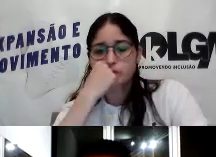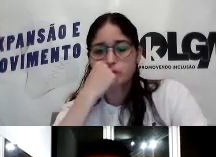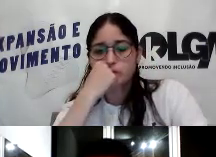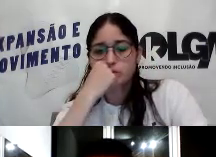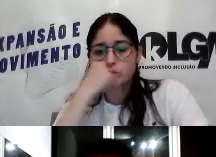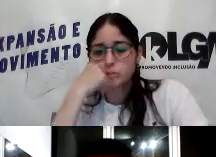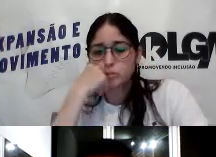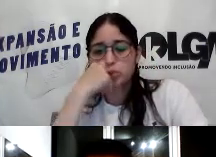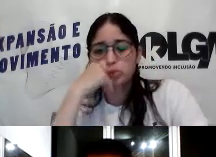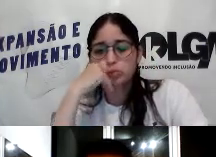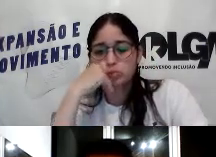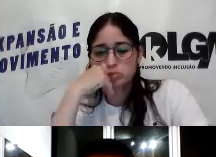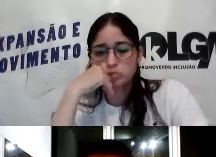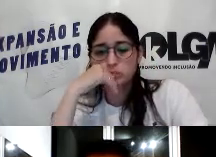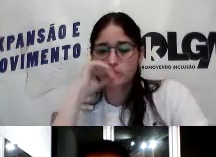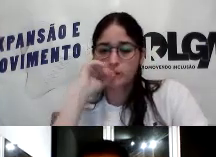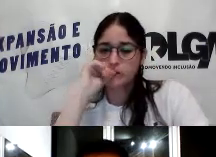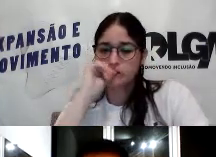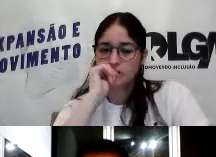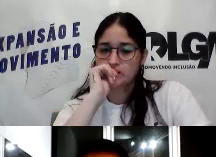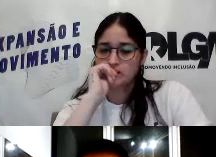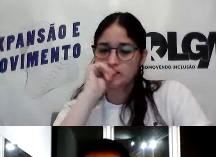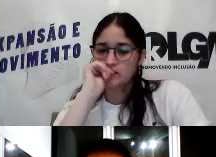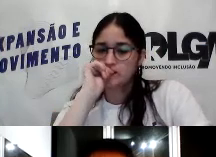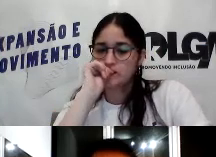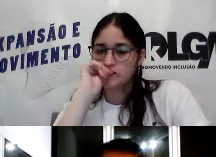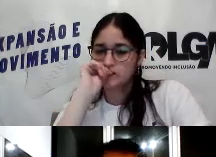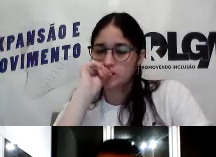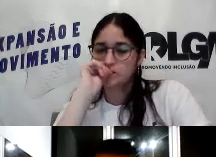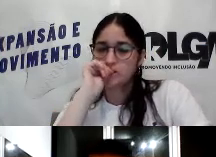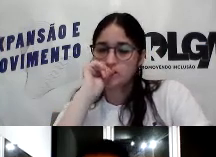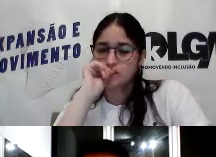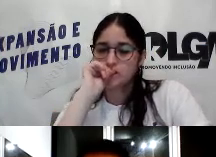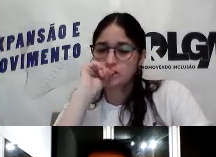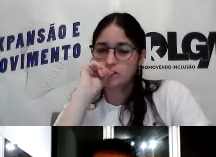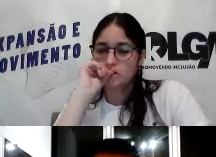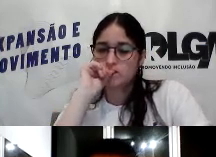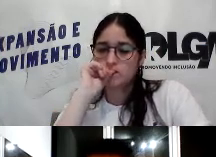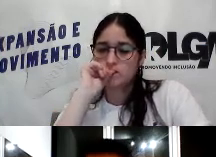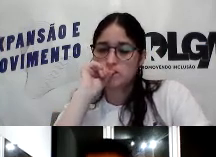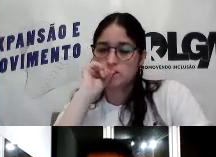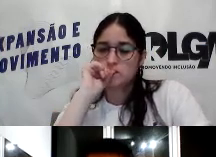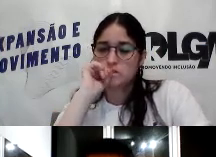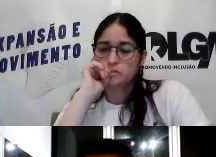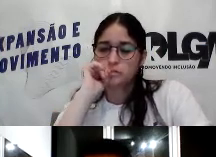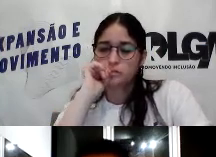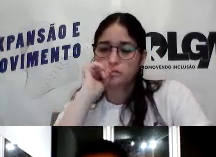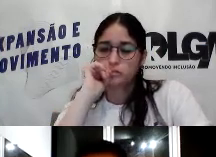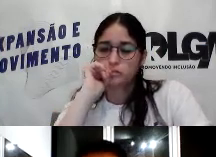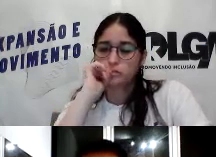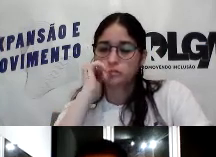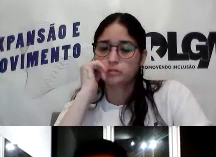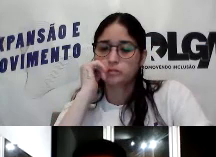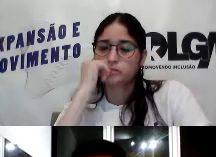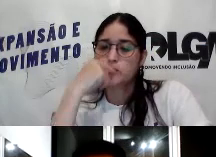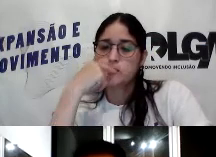vida de qualquer criança, que é vínculo. É ter pais que se vinculam, que têm a possibilidade, a oportunidade de criar